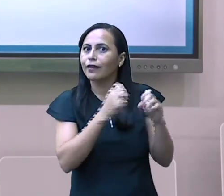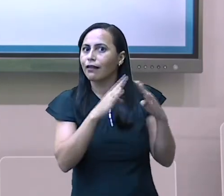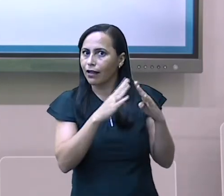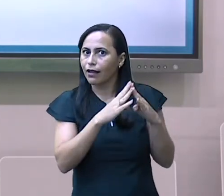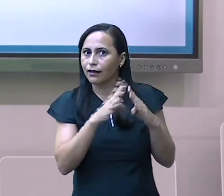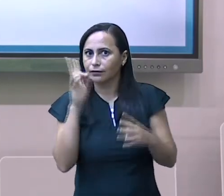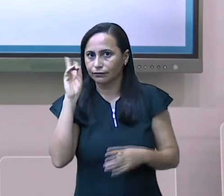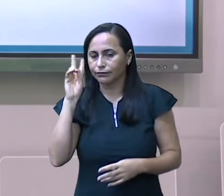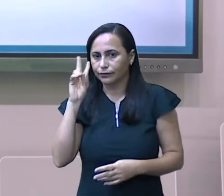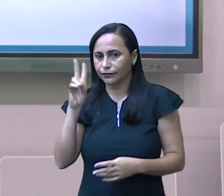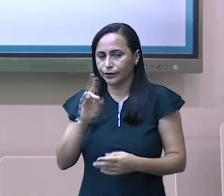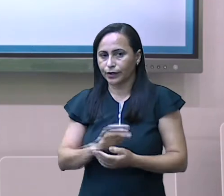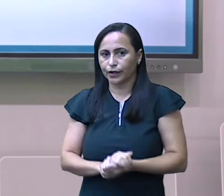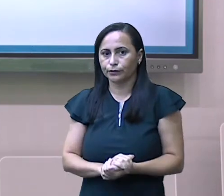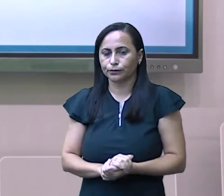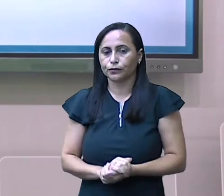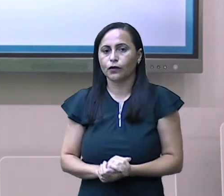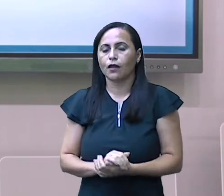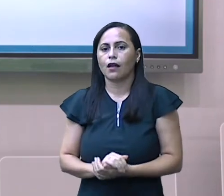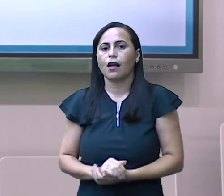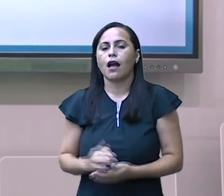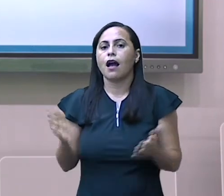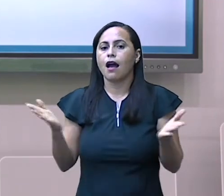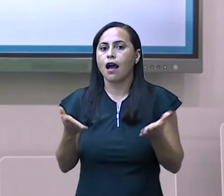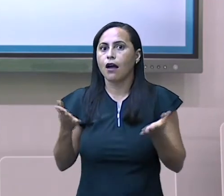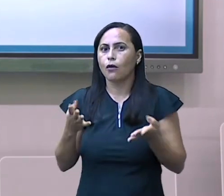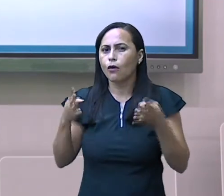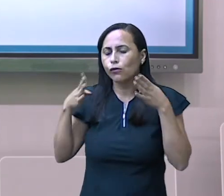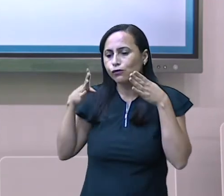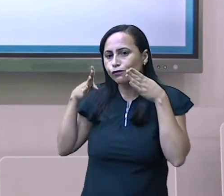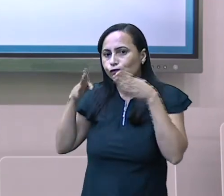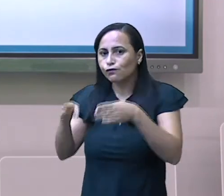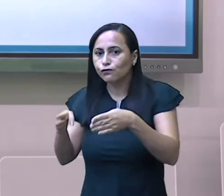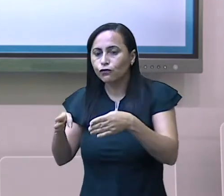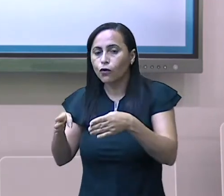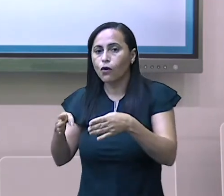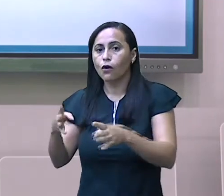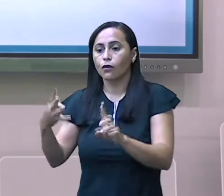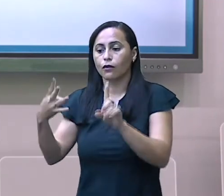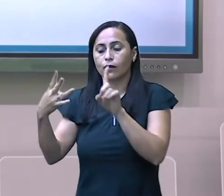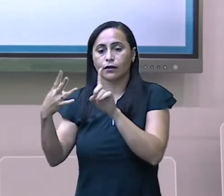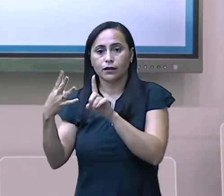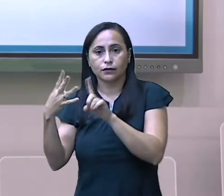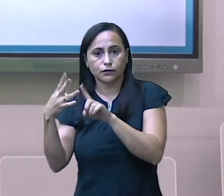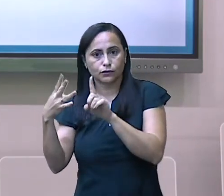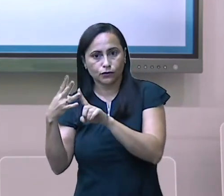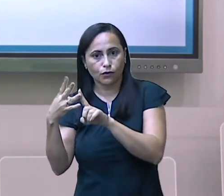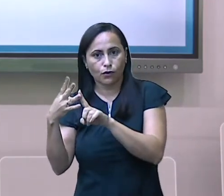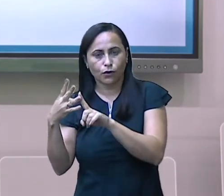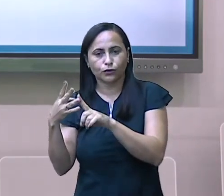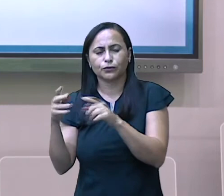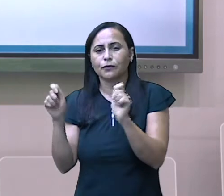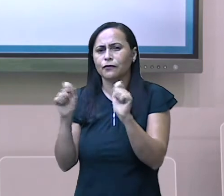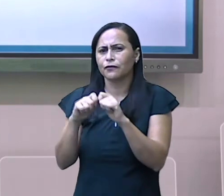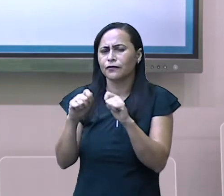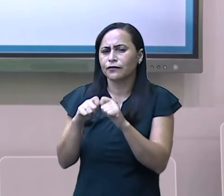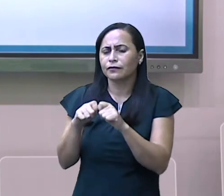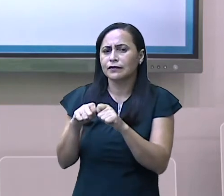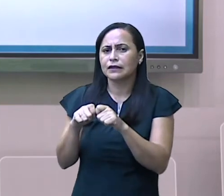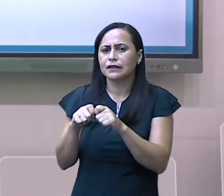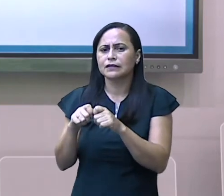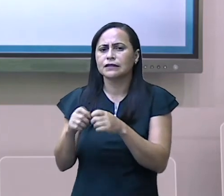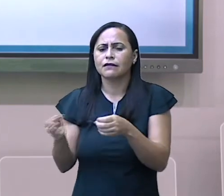vocês entenderem um pouquinho do solo umífero, que é para a gente, né, produzir alimentos,